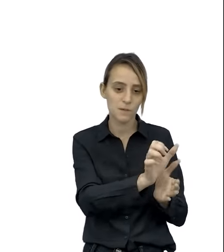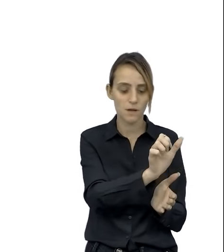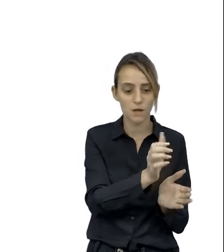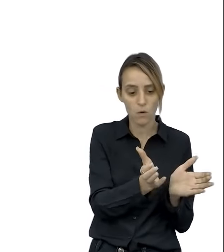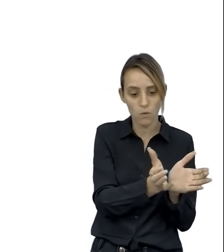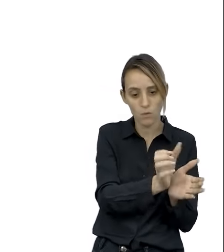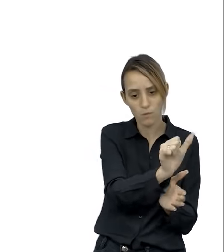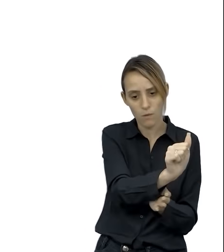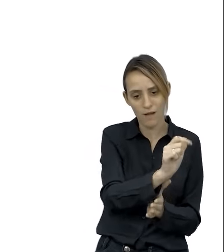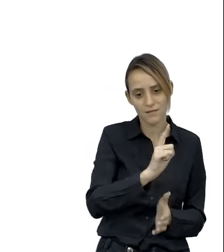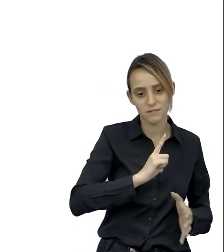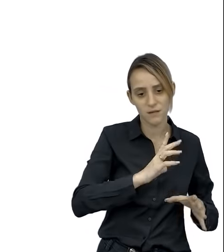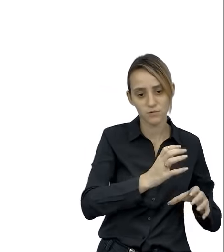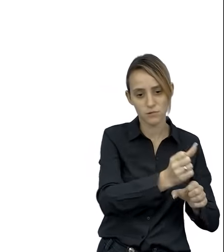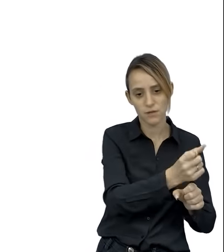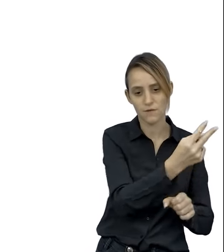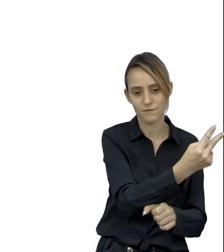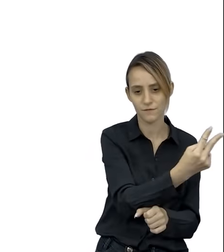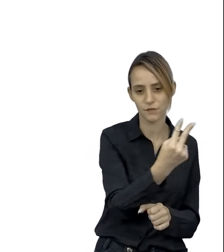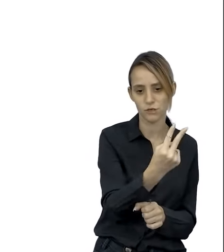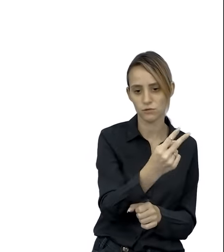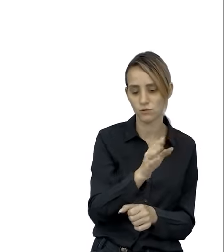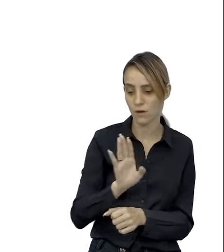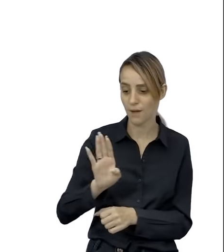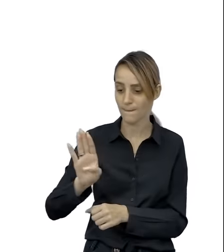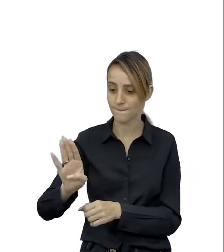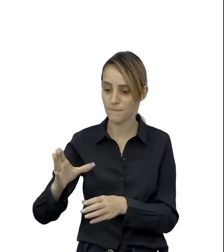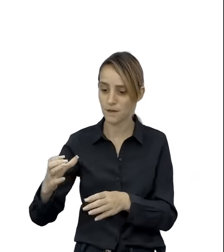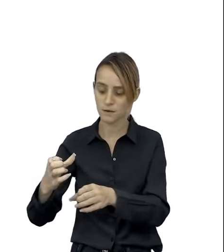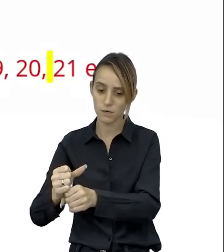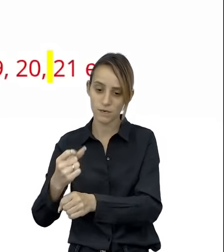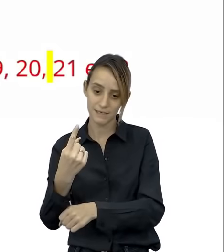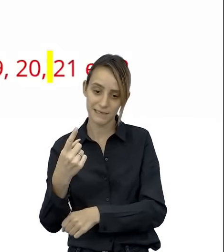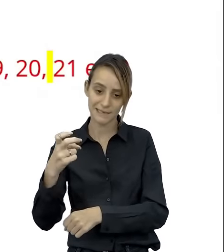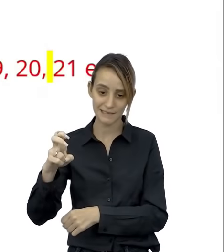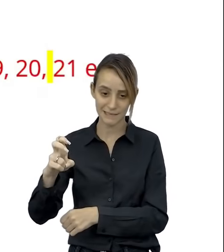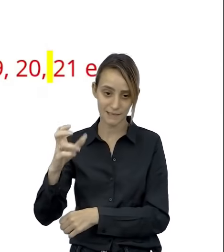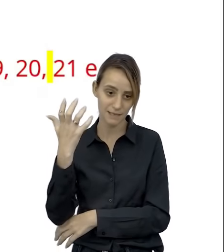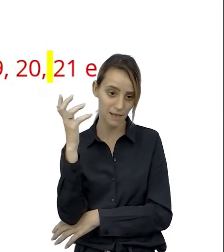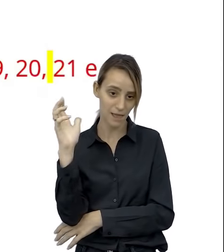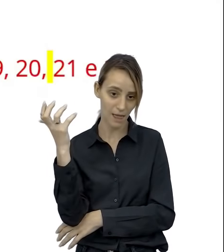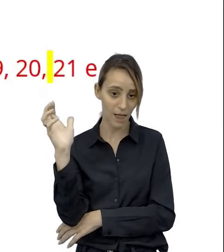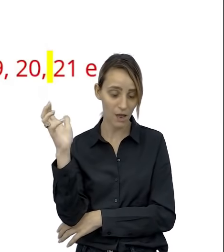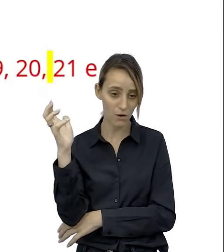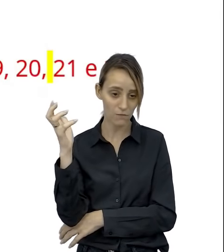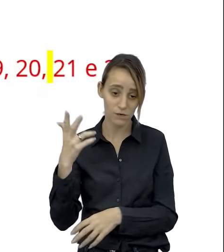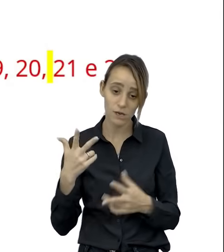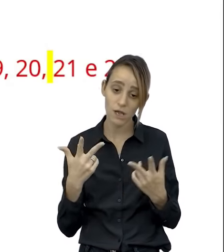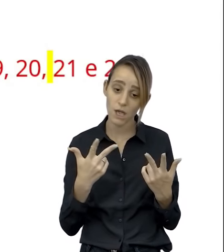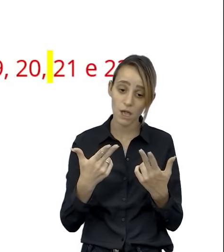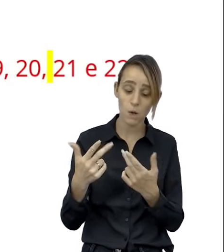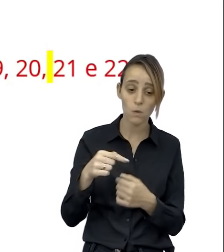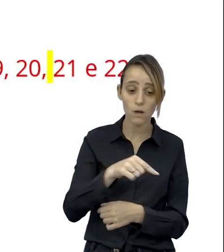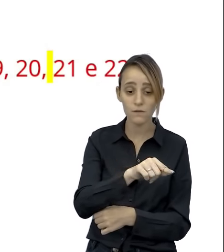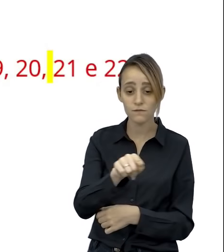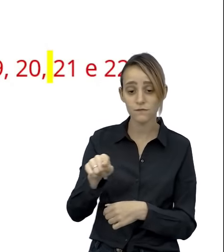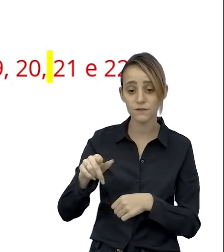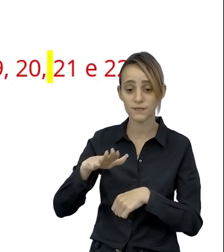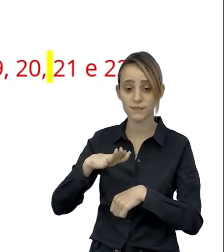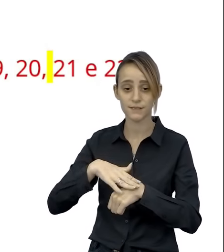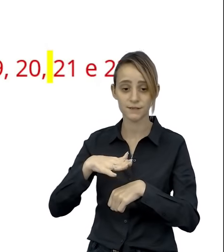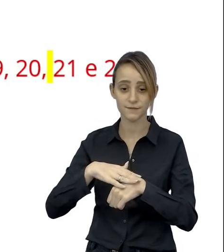22 árvores e a coleção B tem 15 árvores. A mesma coisa vocês farão em relação